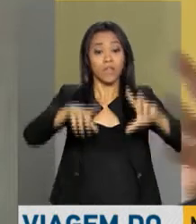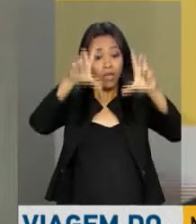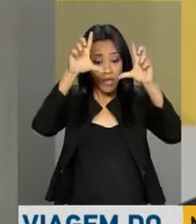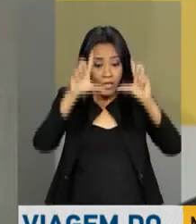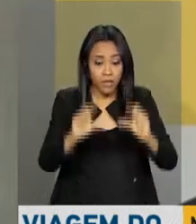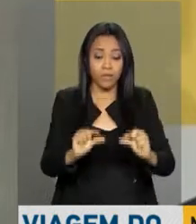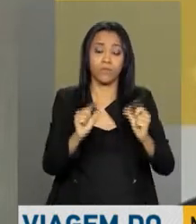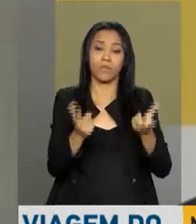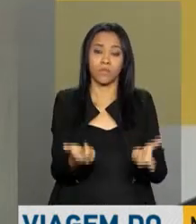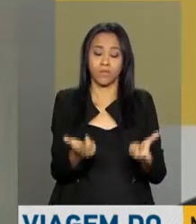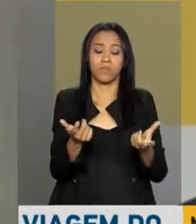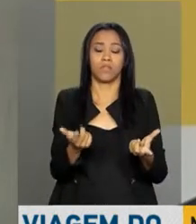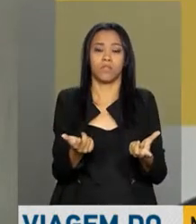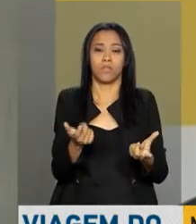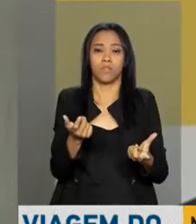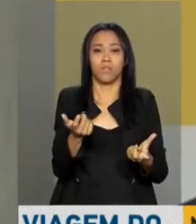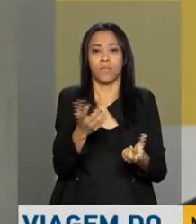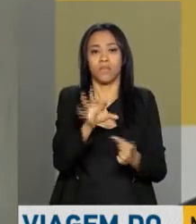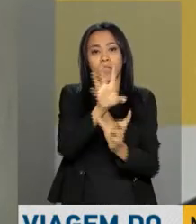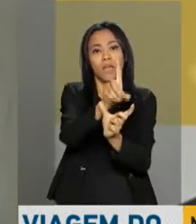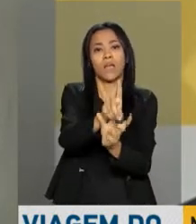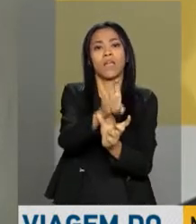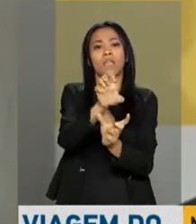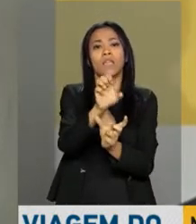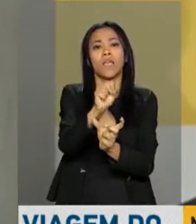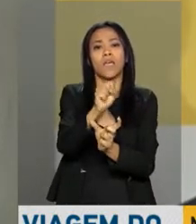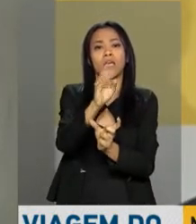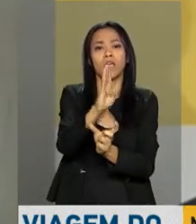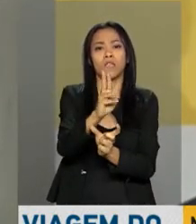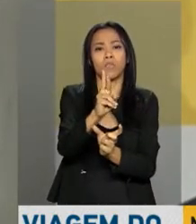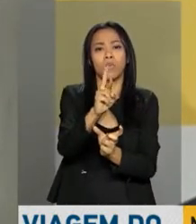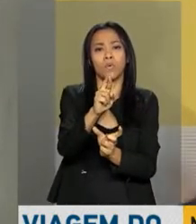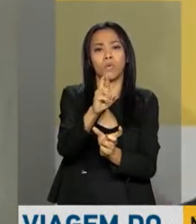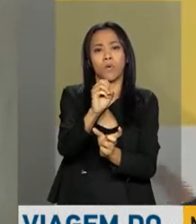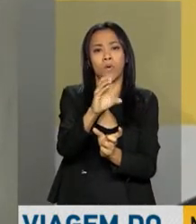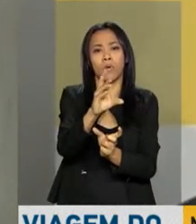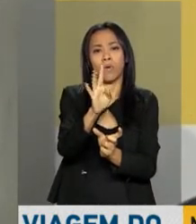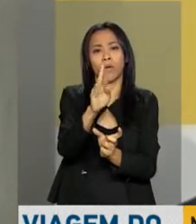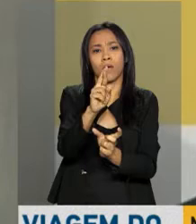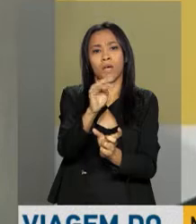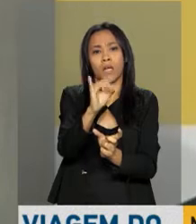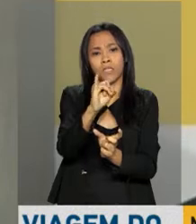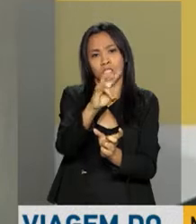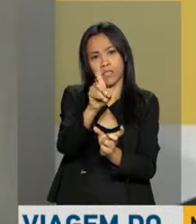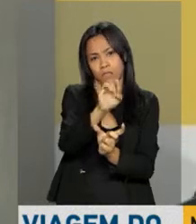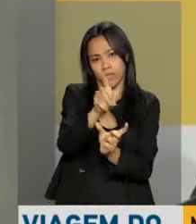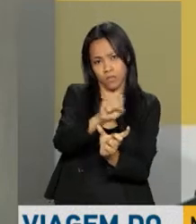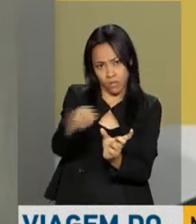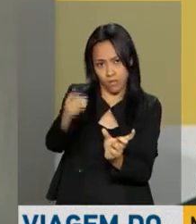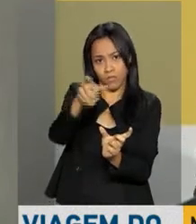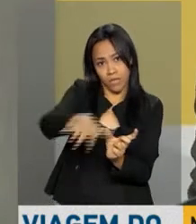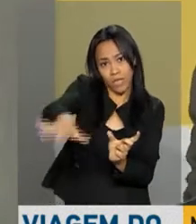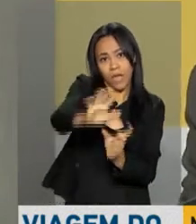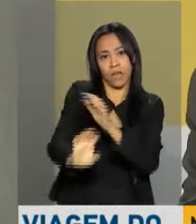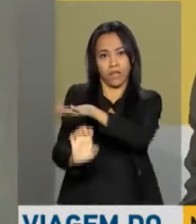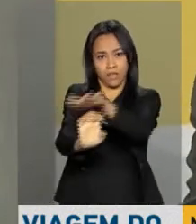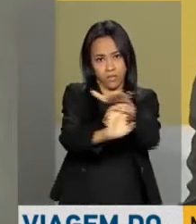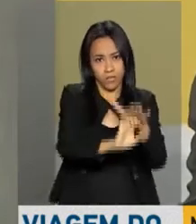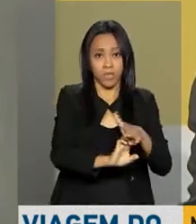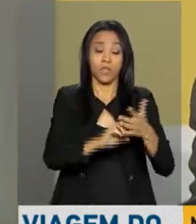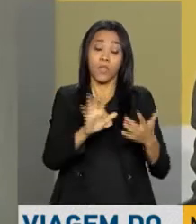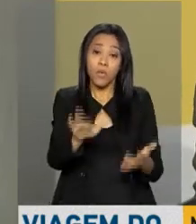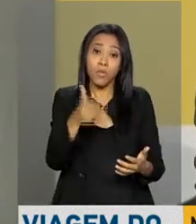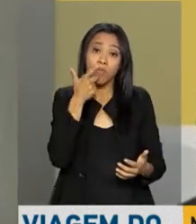fundamental para para a atuação é empresarial e quando falo na atuação